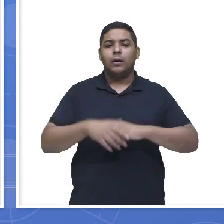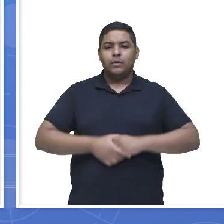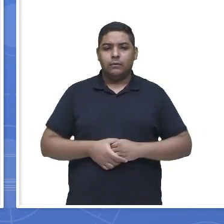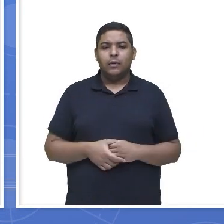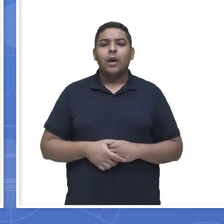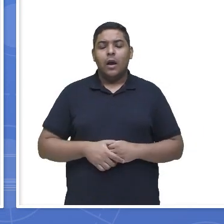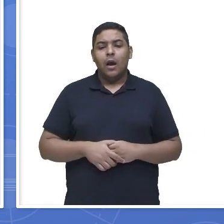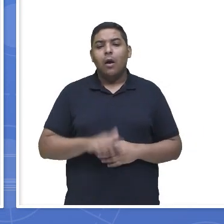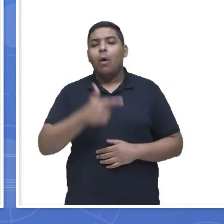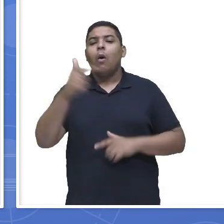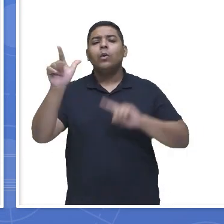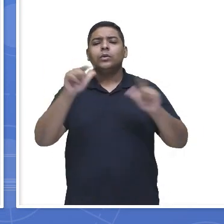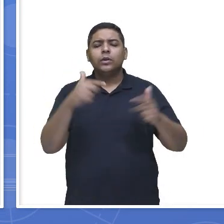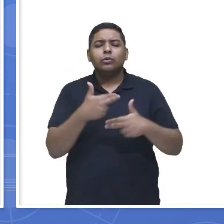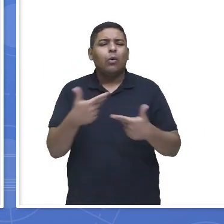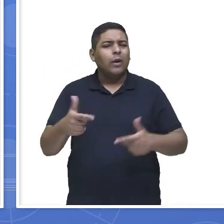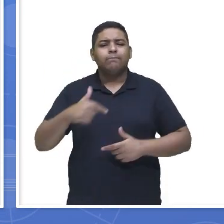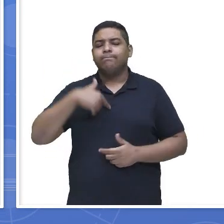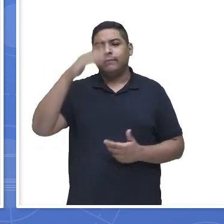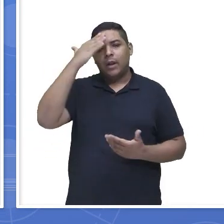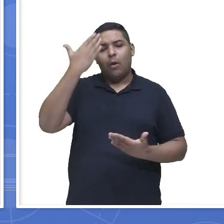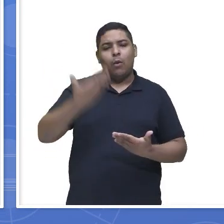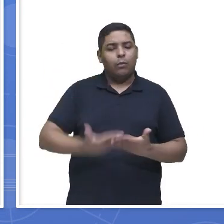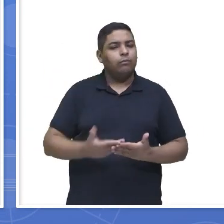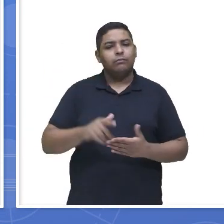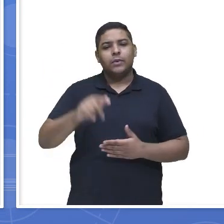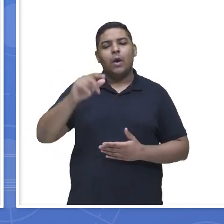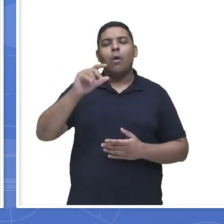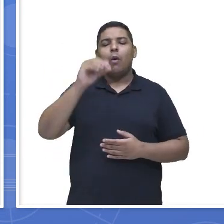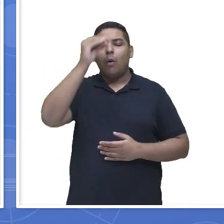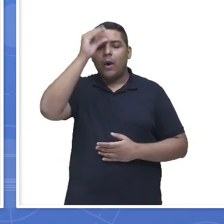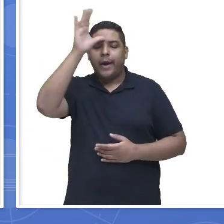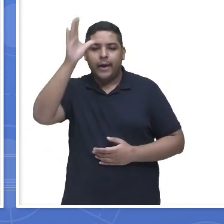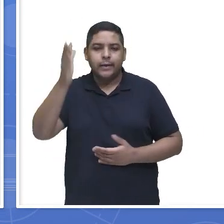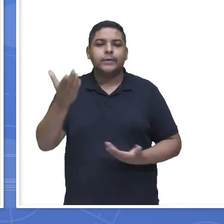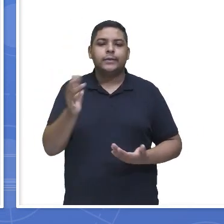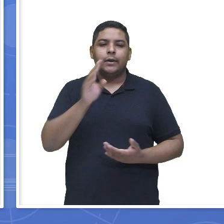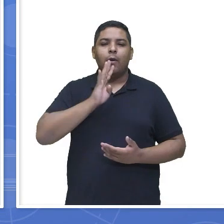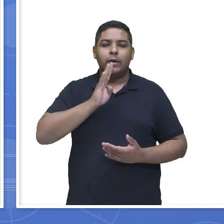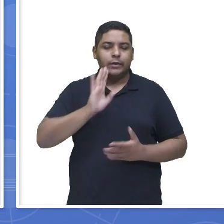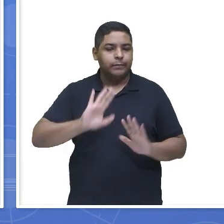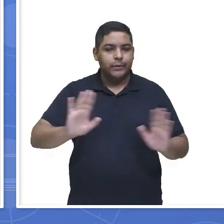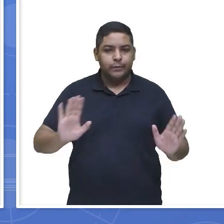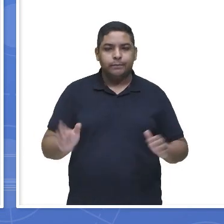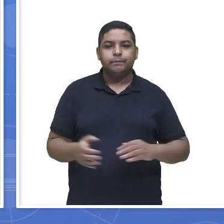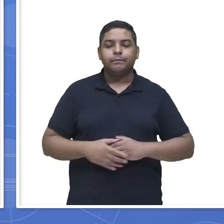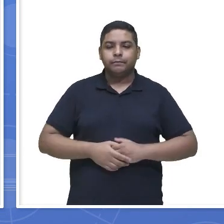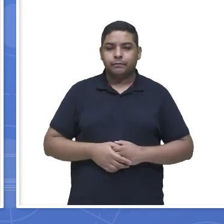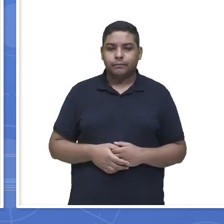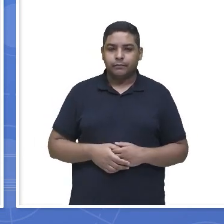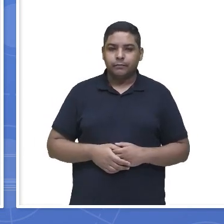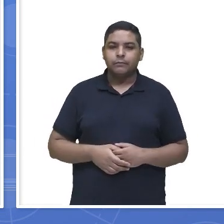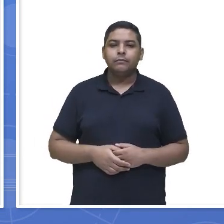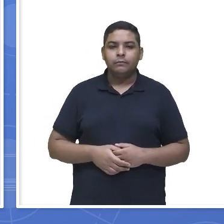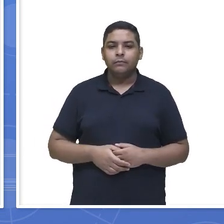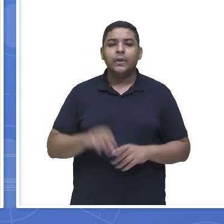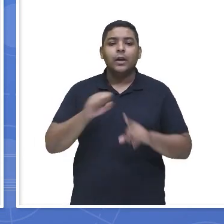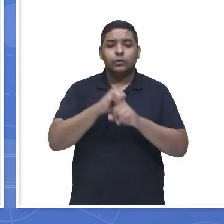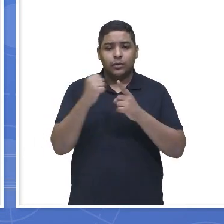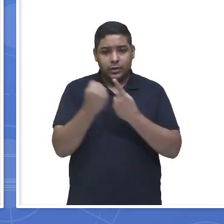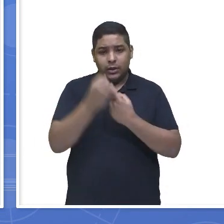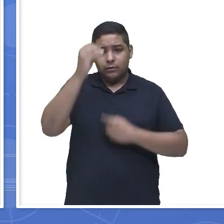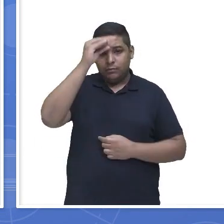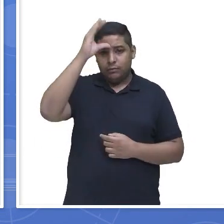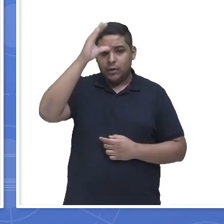não conhecemos. Buscar o que não conhecemos. Denominado a sociedade do conhecimento no século